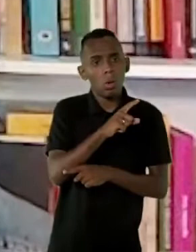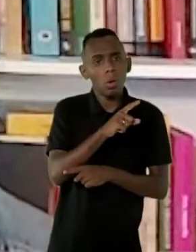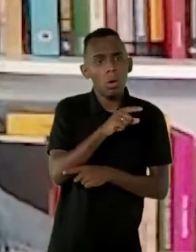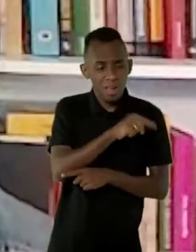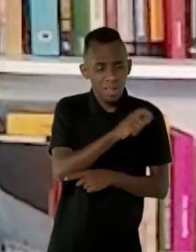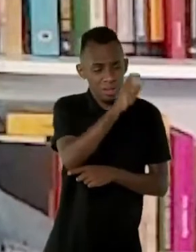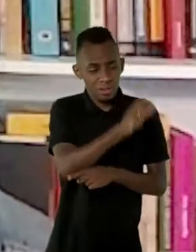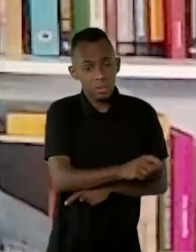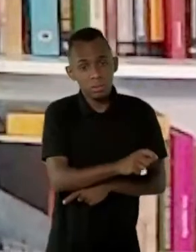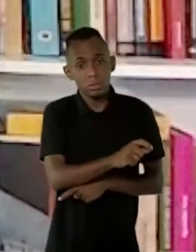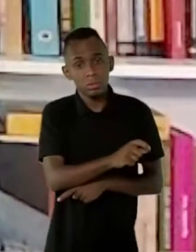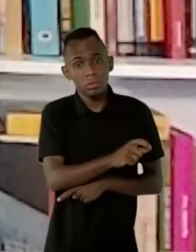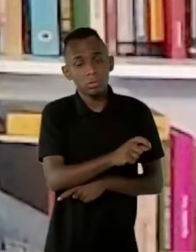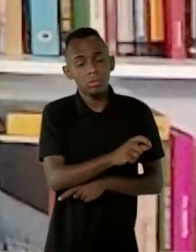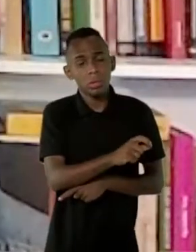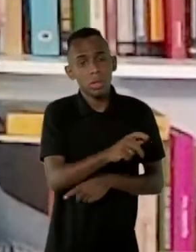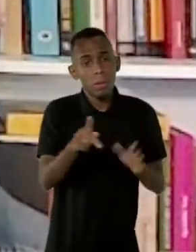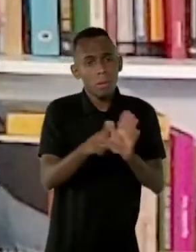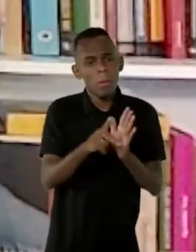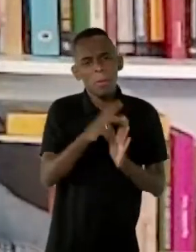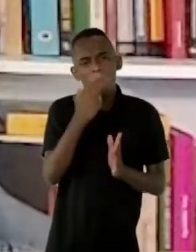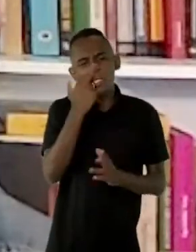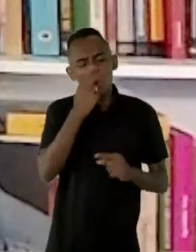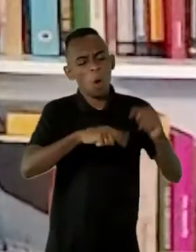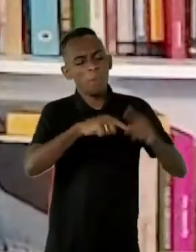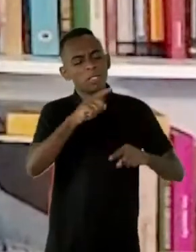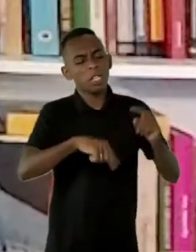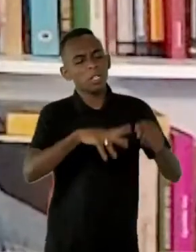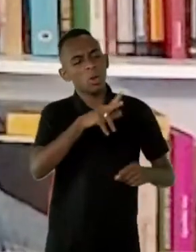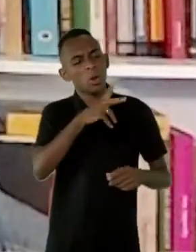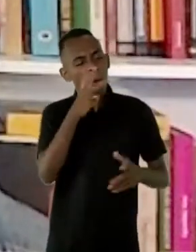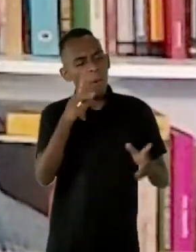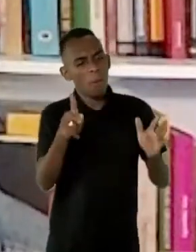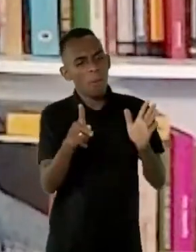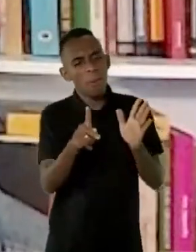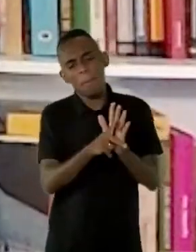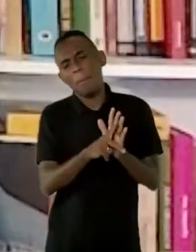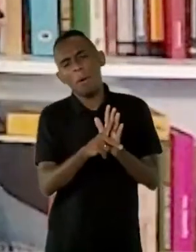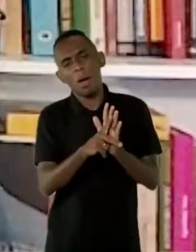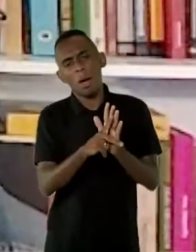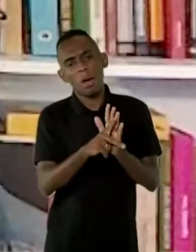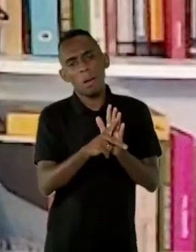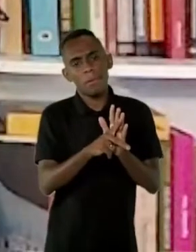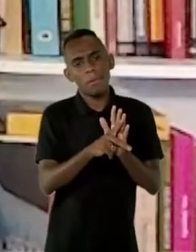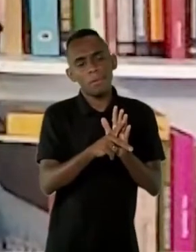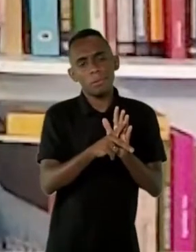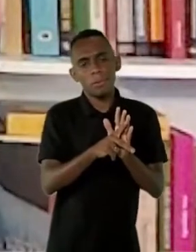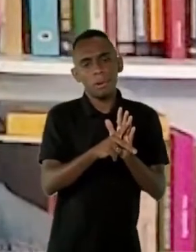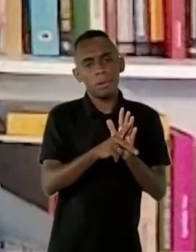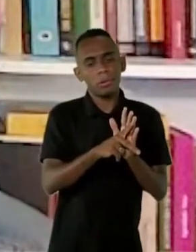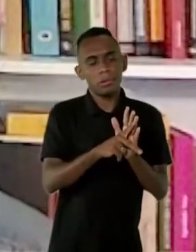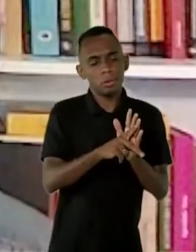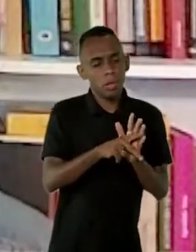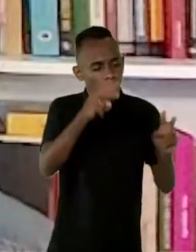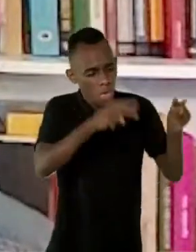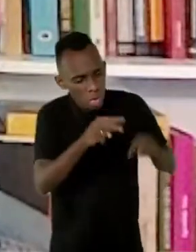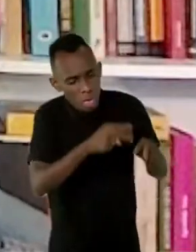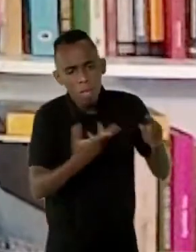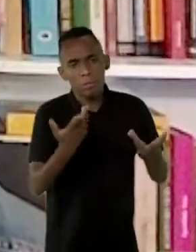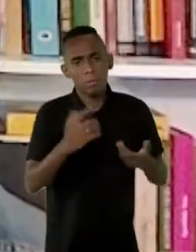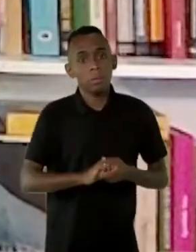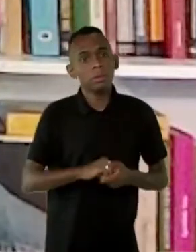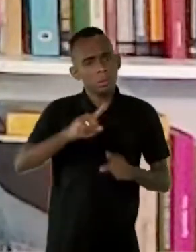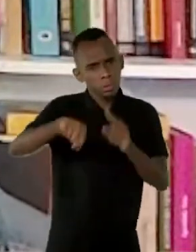sendo consumida como objeto de consumo. Daí explica um pouco por que a partir de 63,